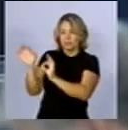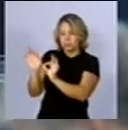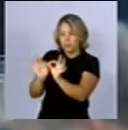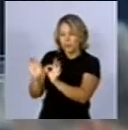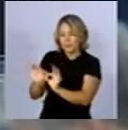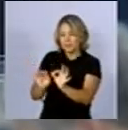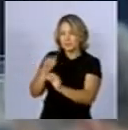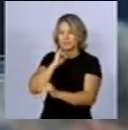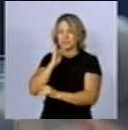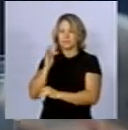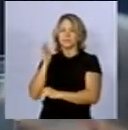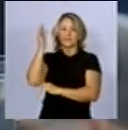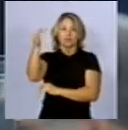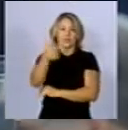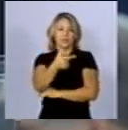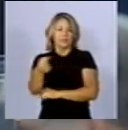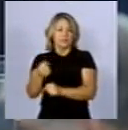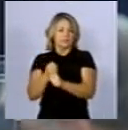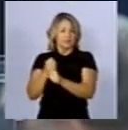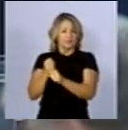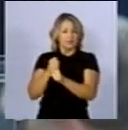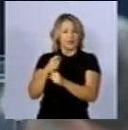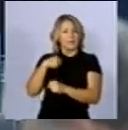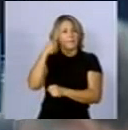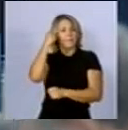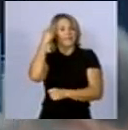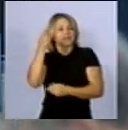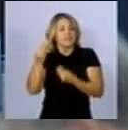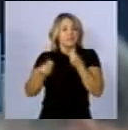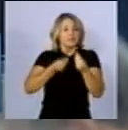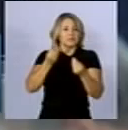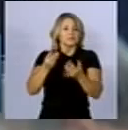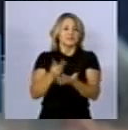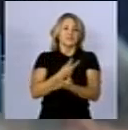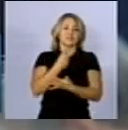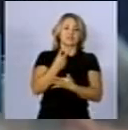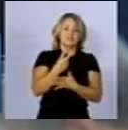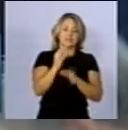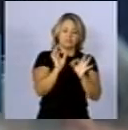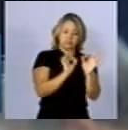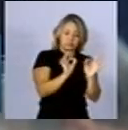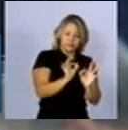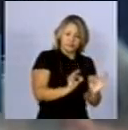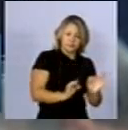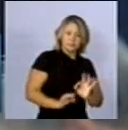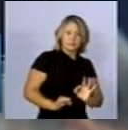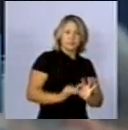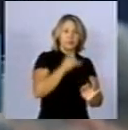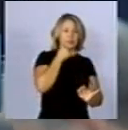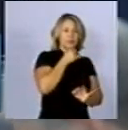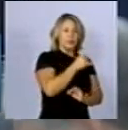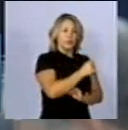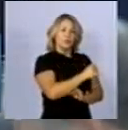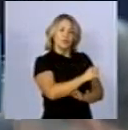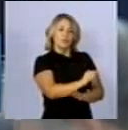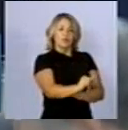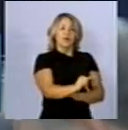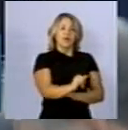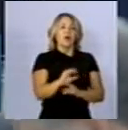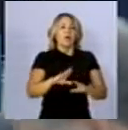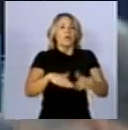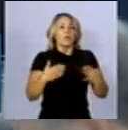daqui a 20 anos, imagina-se como será a carga, né? Faz uma projeção da carga, vê qual a eh a